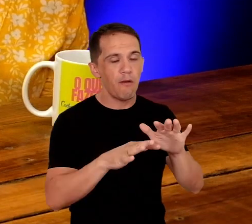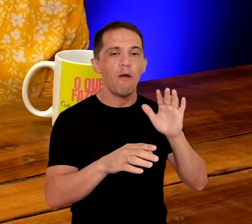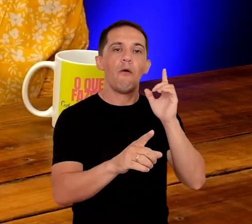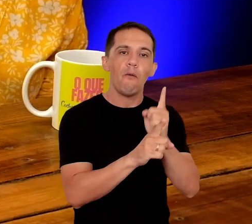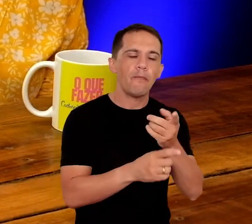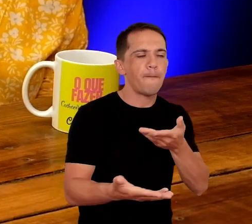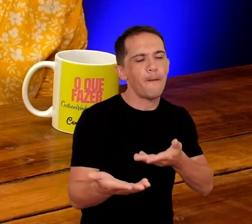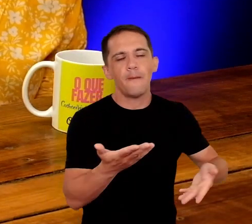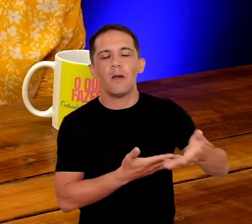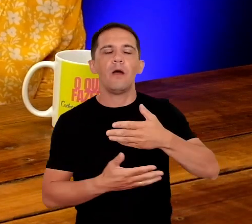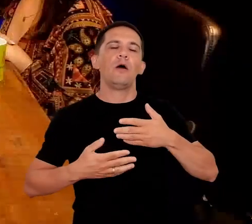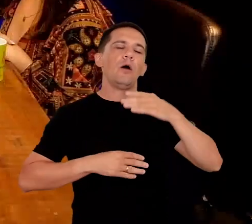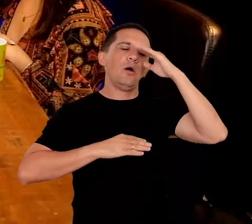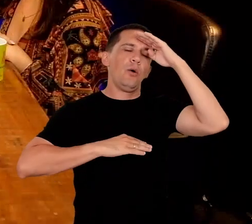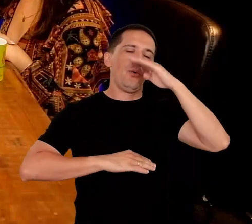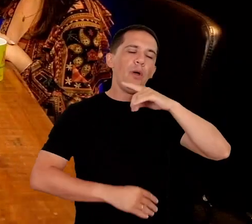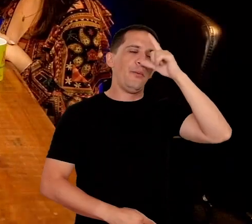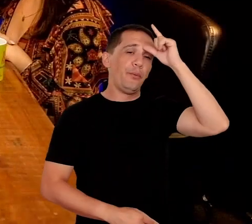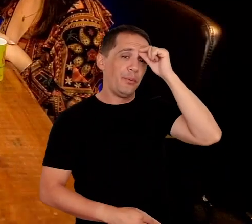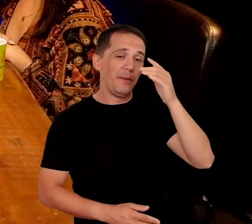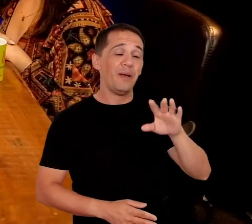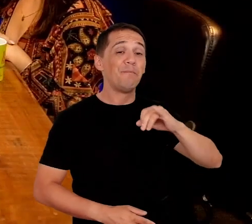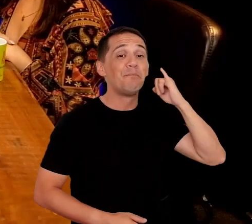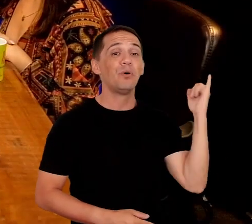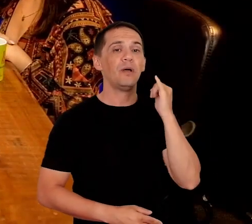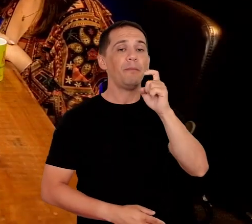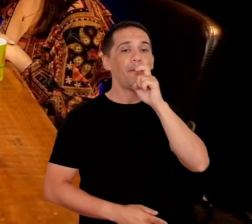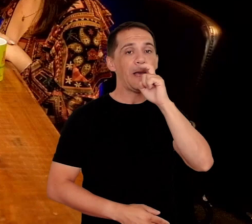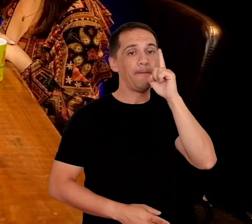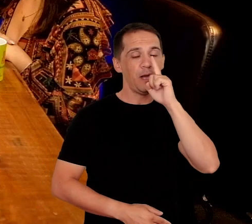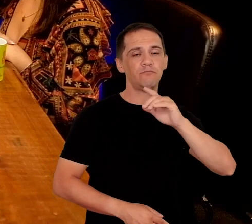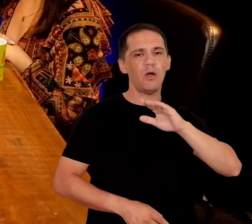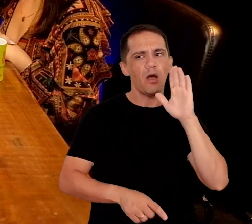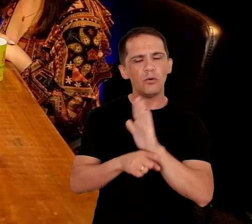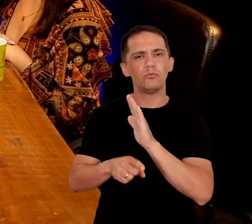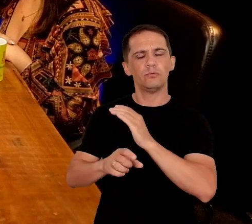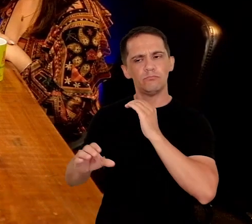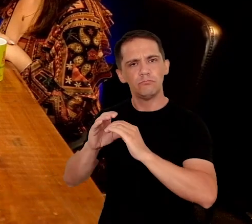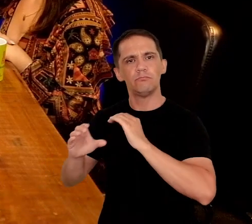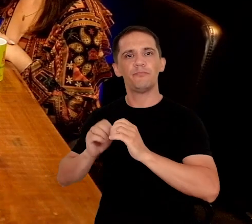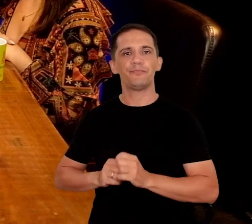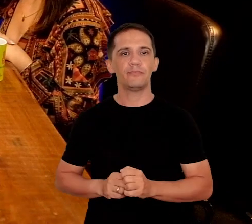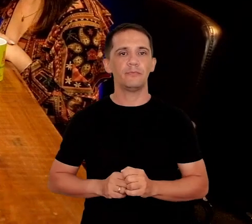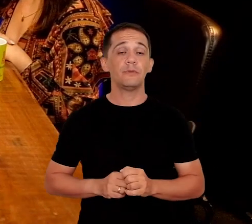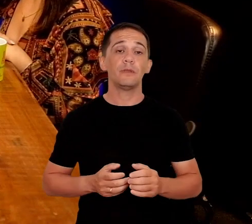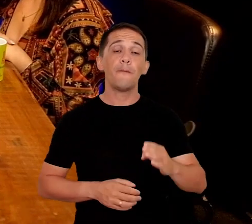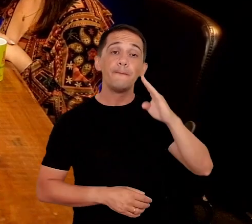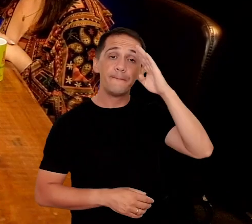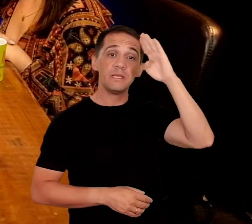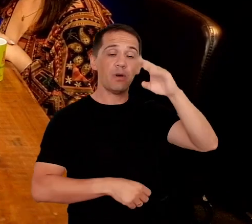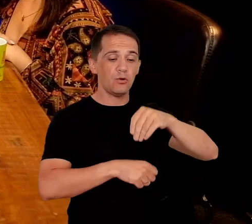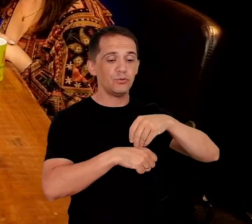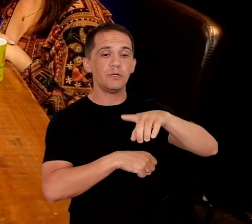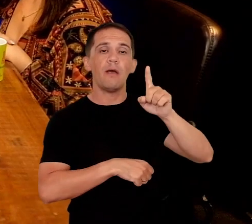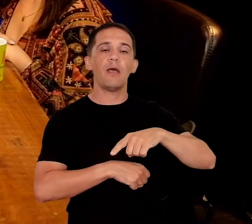né? Aham, Mas com a dica certeza. maior que eu daria, assim, seria de ter contato com a comunidade surda mesmo, né? De participar mesmo,